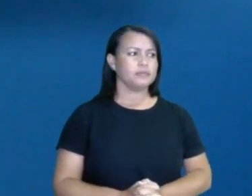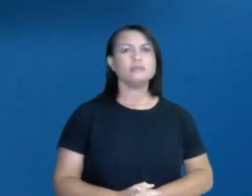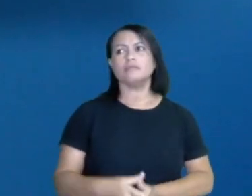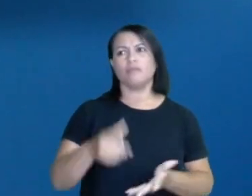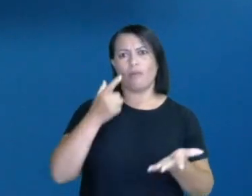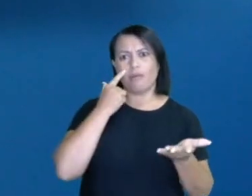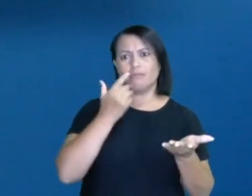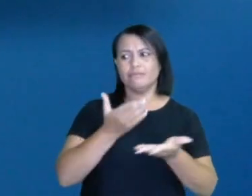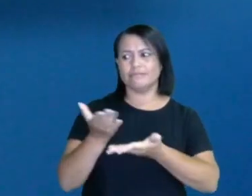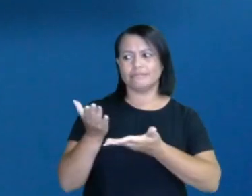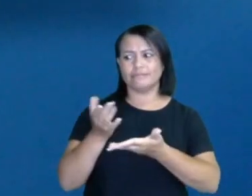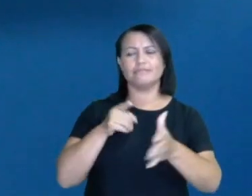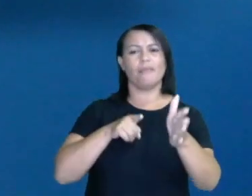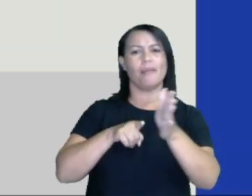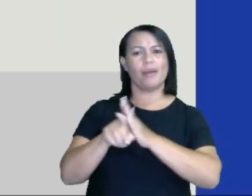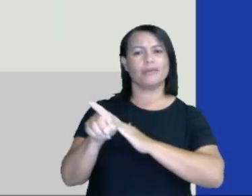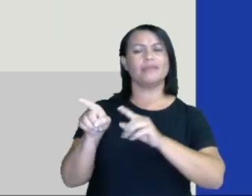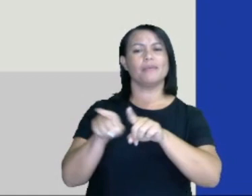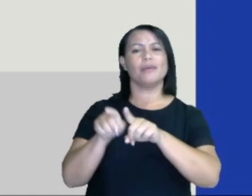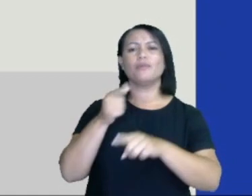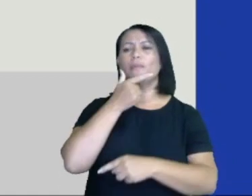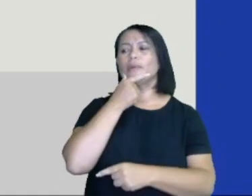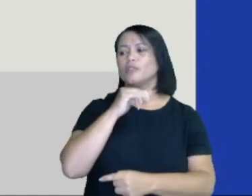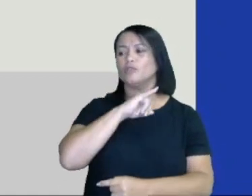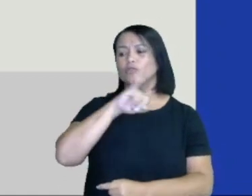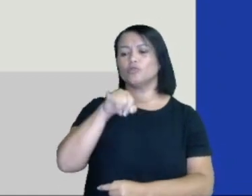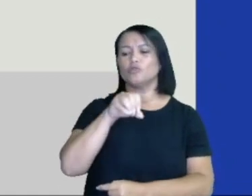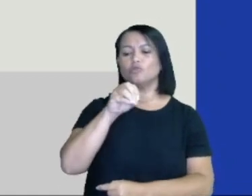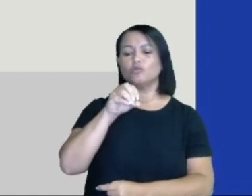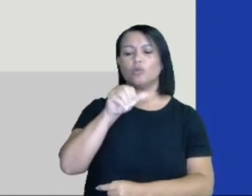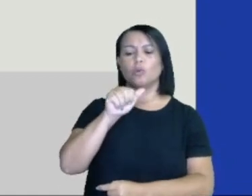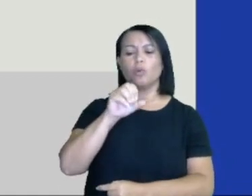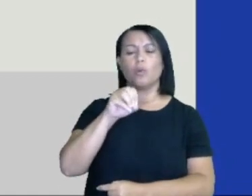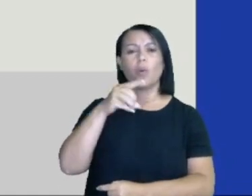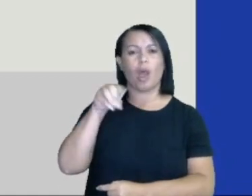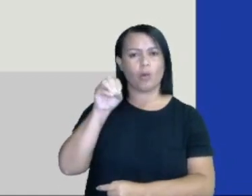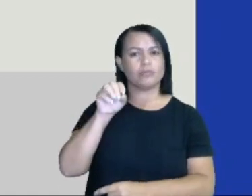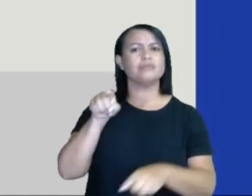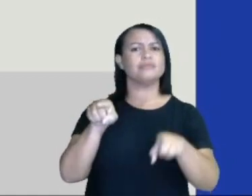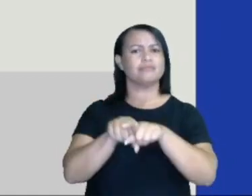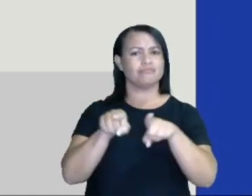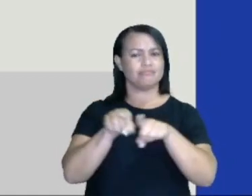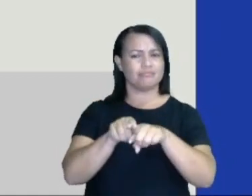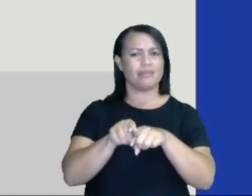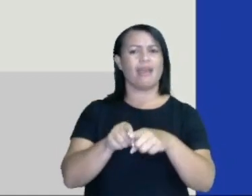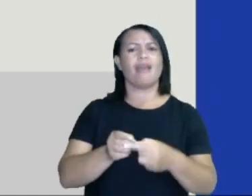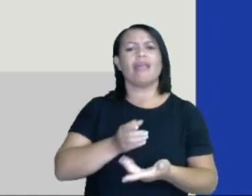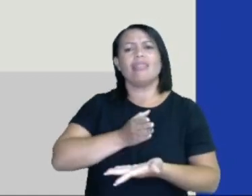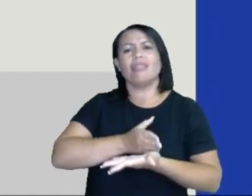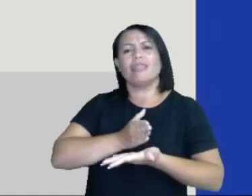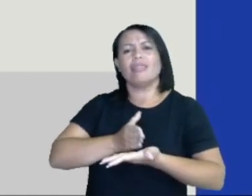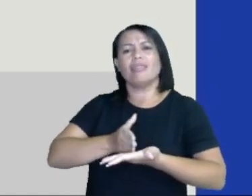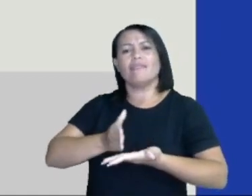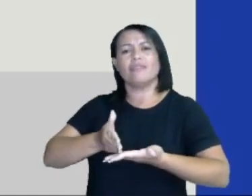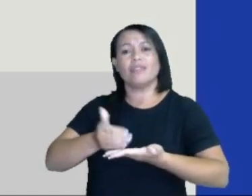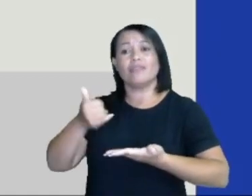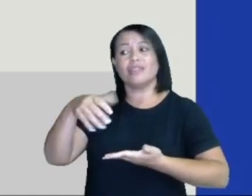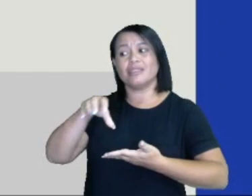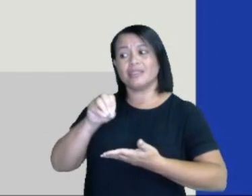Olha aí, a questãozinha de João. João também dividiu em 10